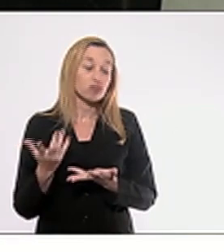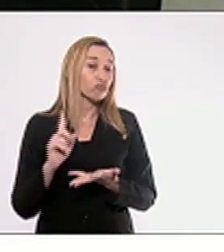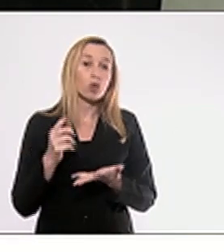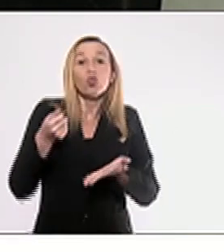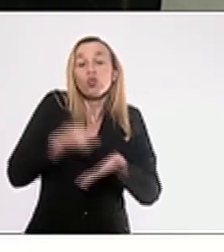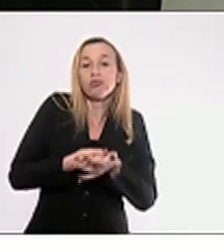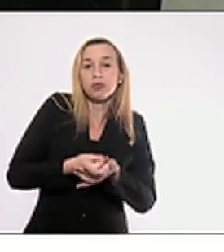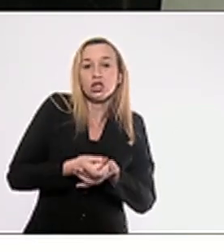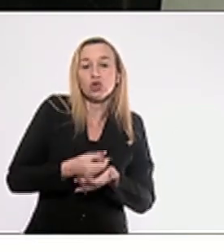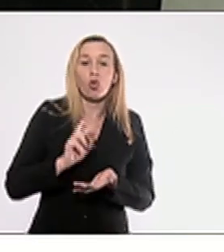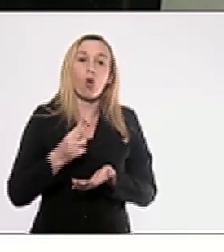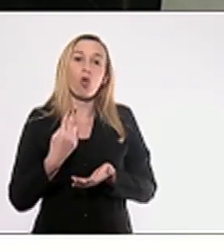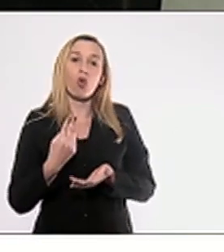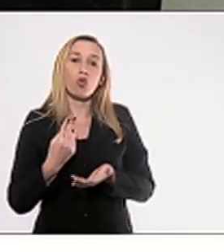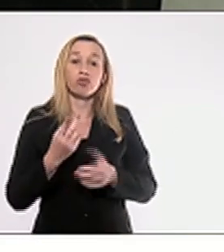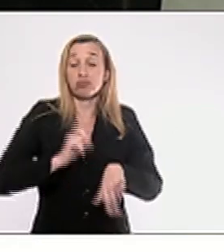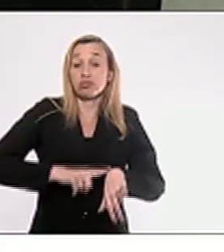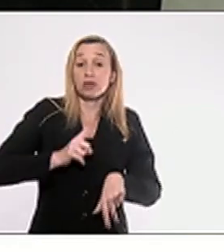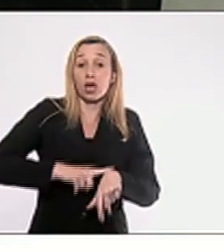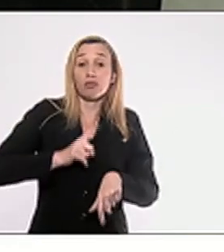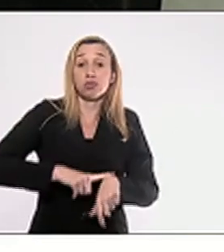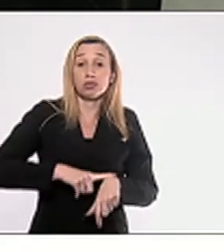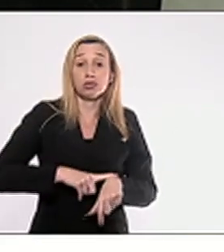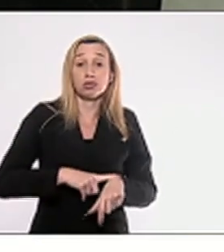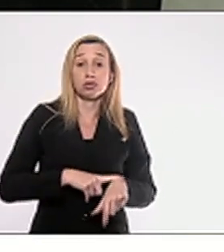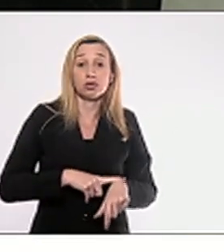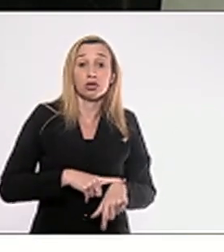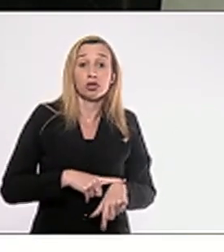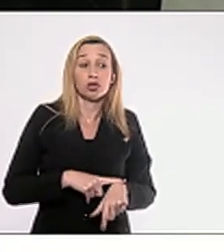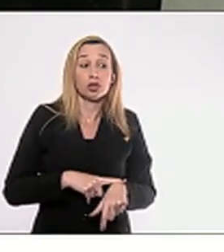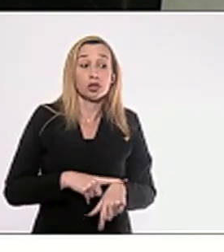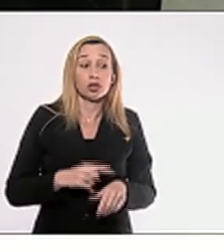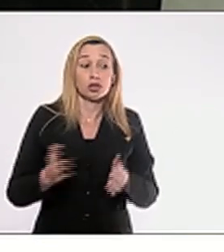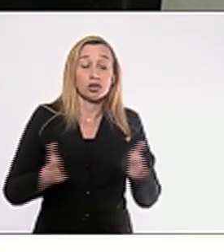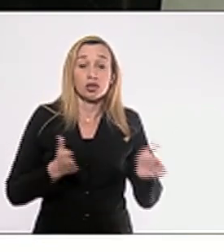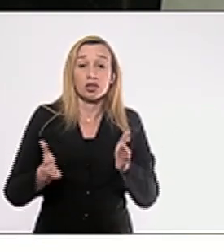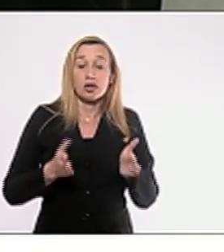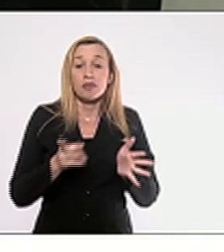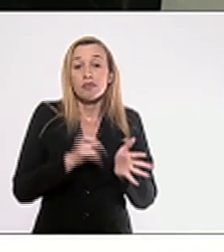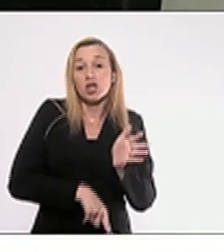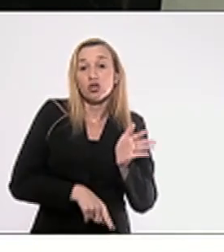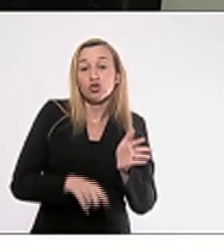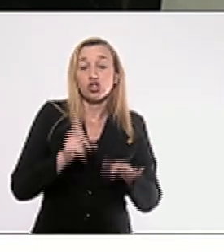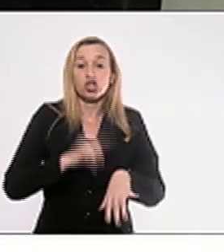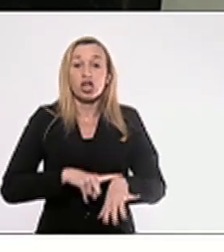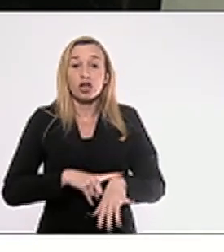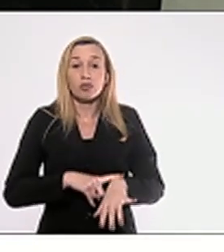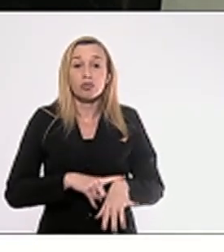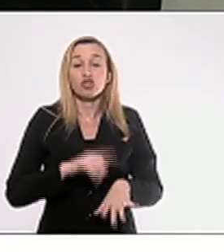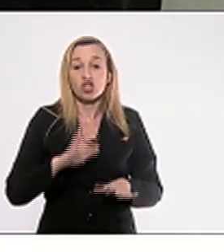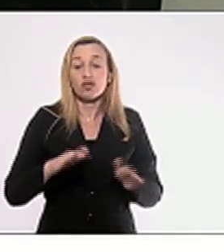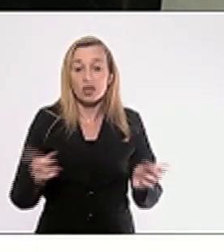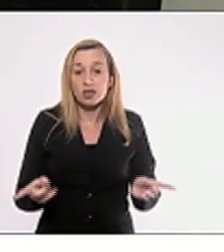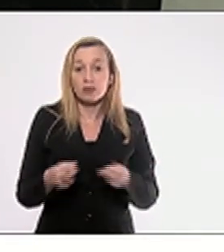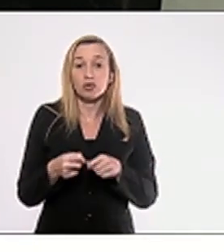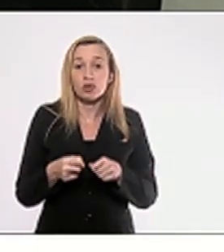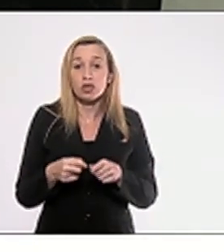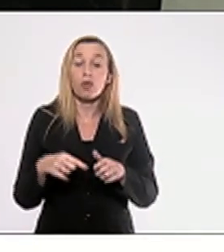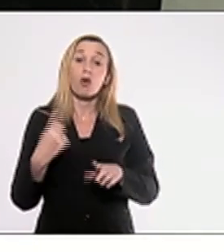cumprido, ou esse prazo de menos tempo até ele já tivesse essa redução, porque